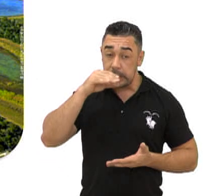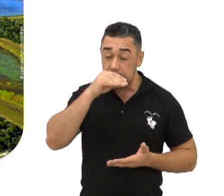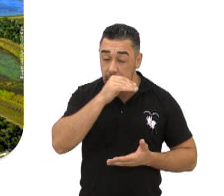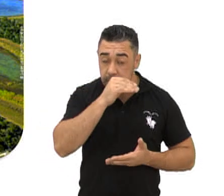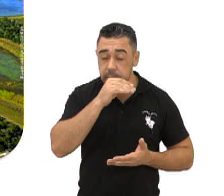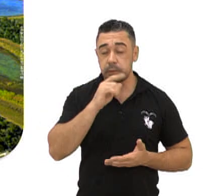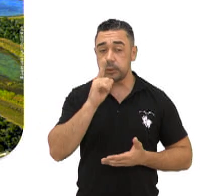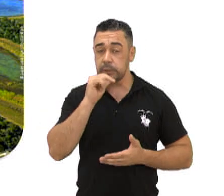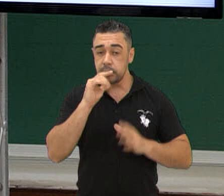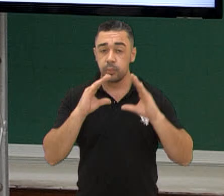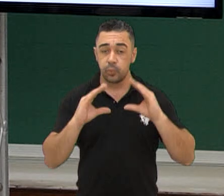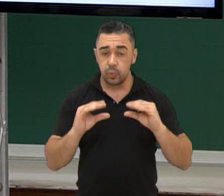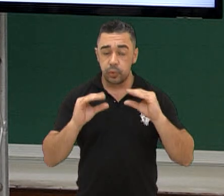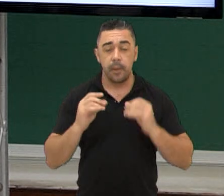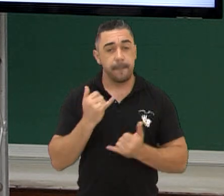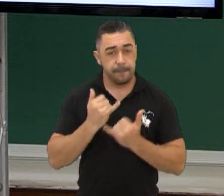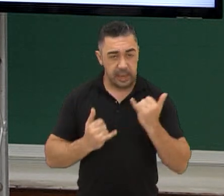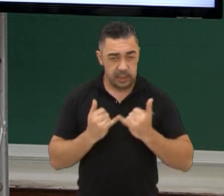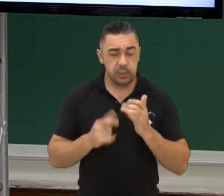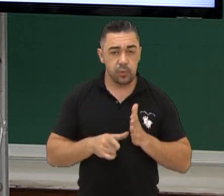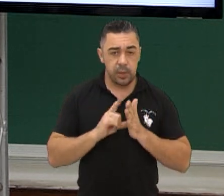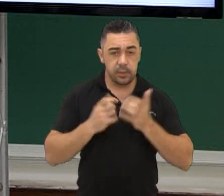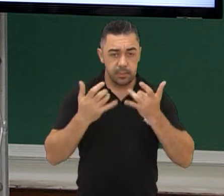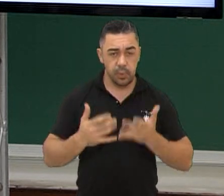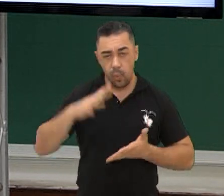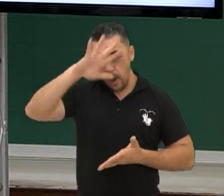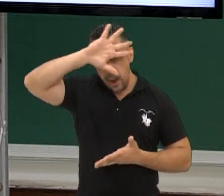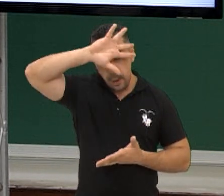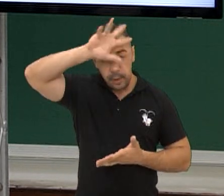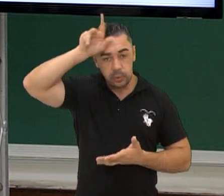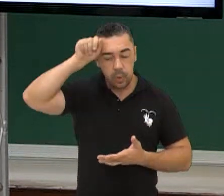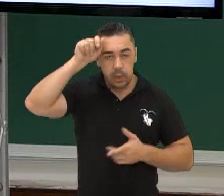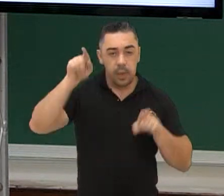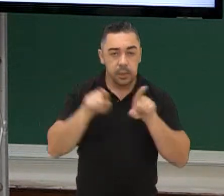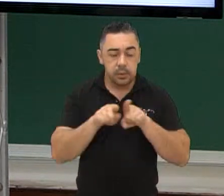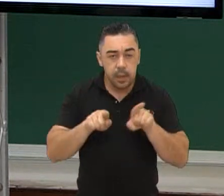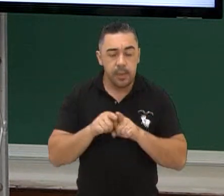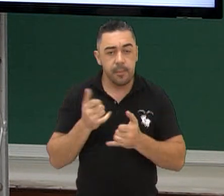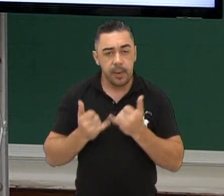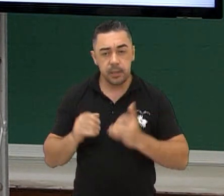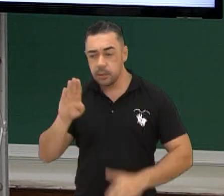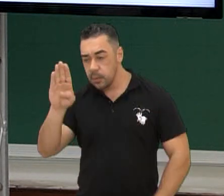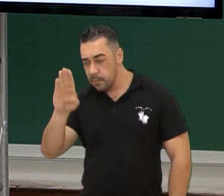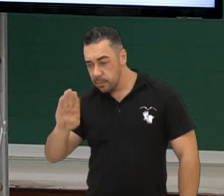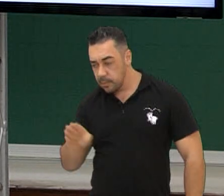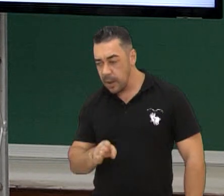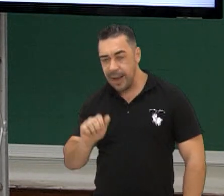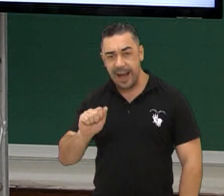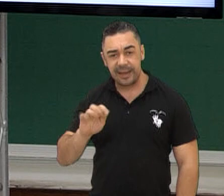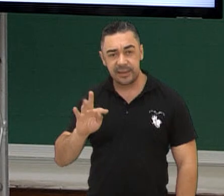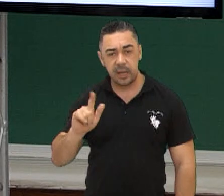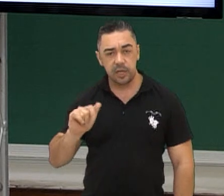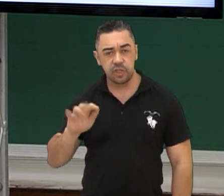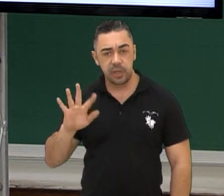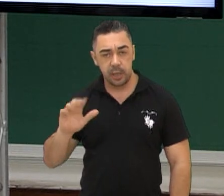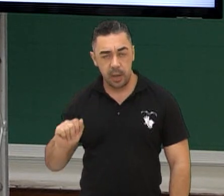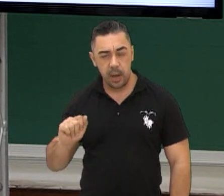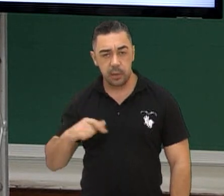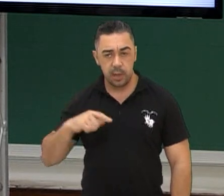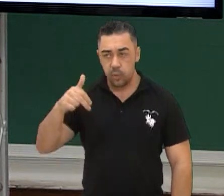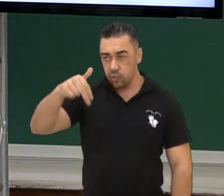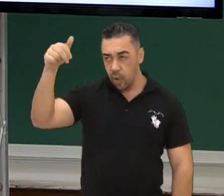úmido. Tá? Então, muito parecido com o clima que a gente comentou da Amazônia e até um pouco ali da Mata Atlântica, se a gente considerar lá o norte do país.